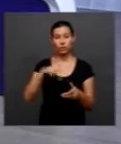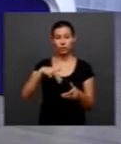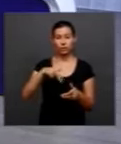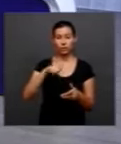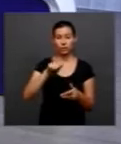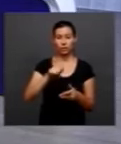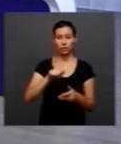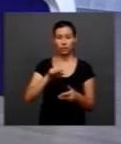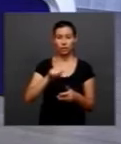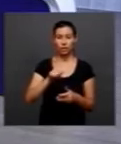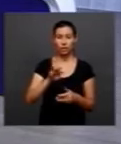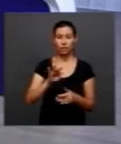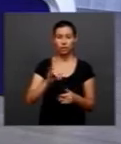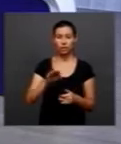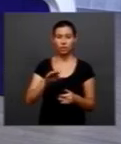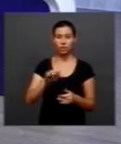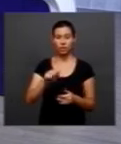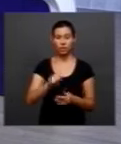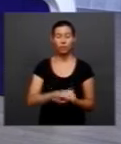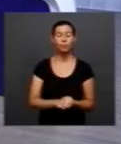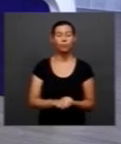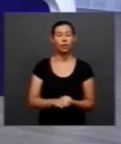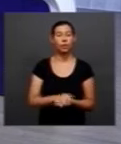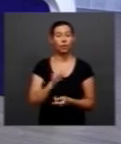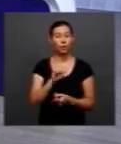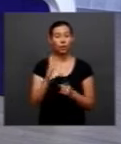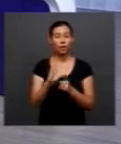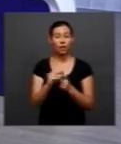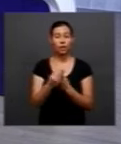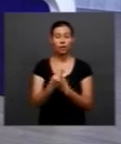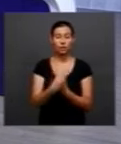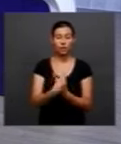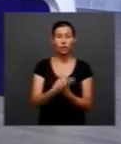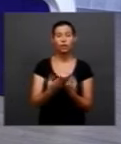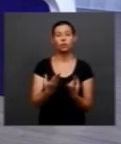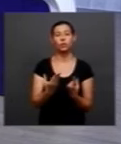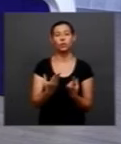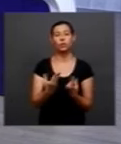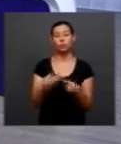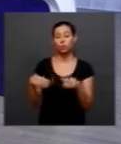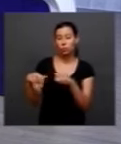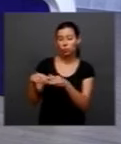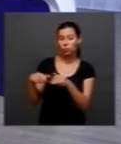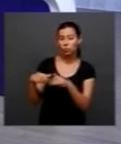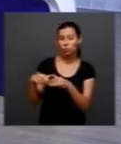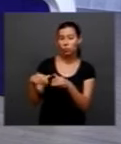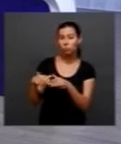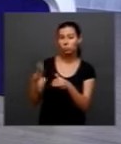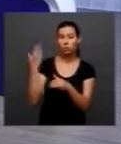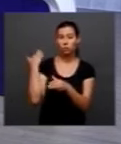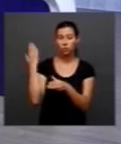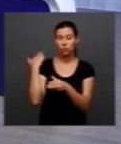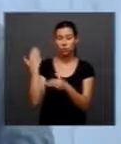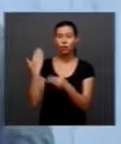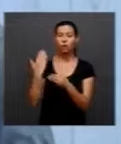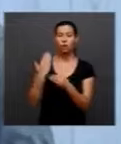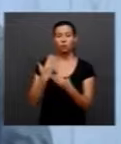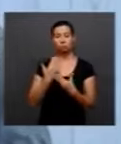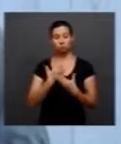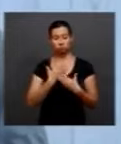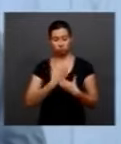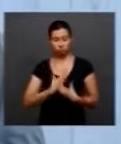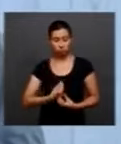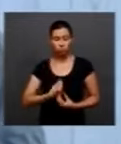envolvido em assédios sexuais com atletas, hoje já até campeões que vieram e fizeram a denúncia. Como é que é isso? Acho que cabe uma